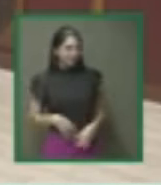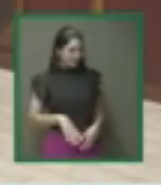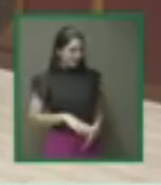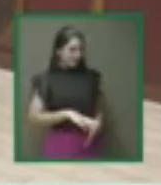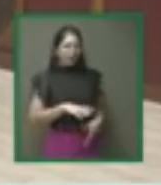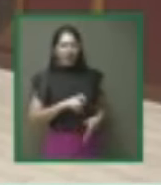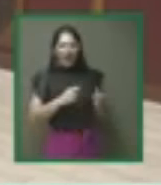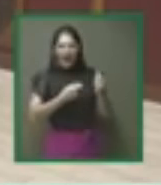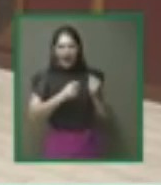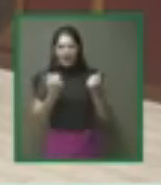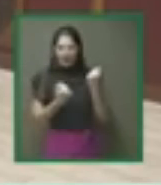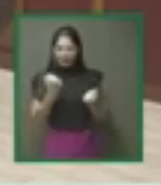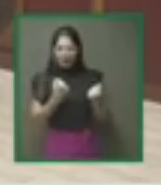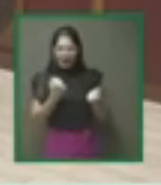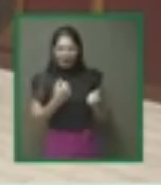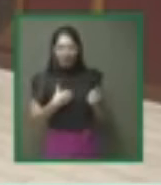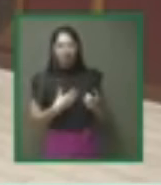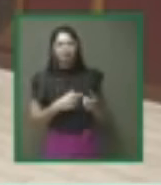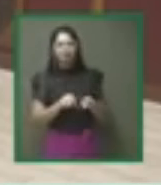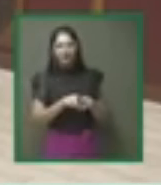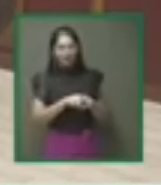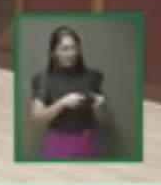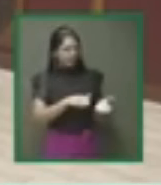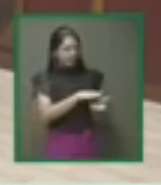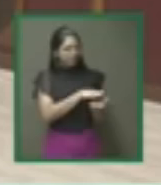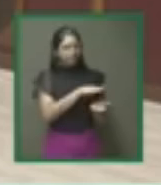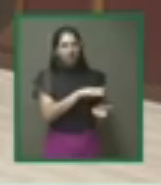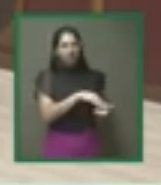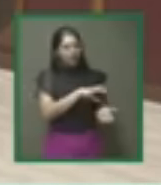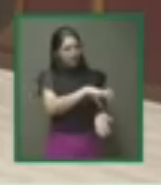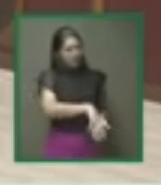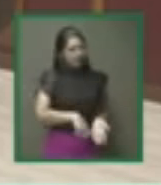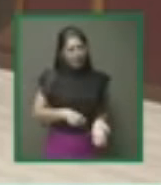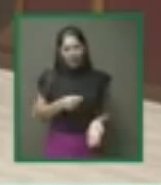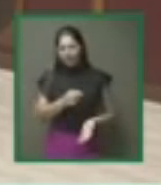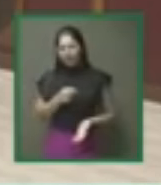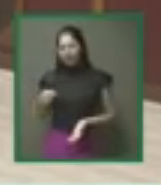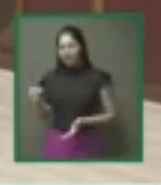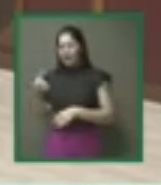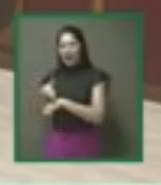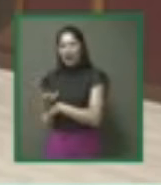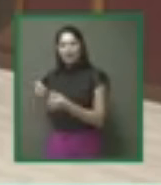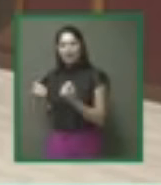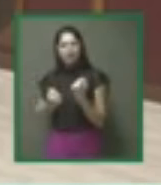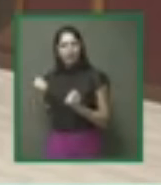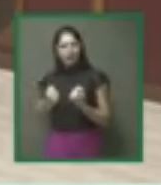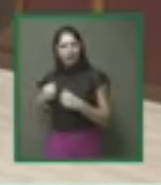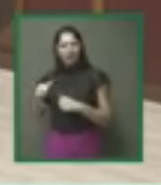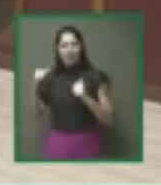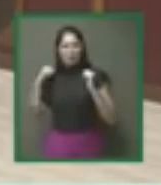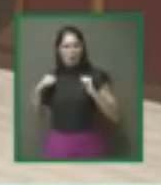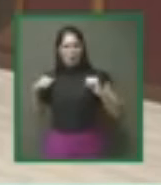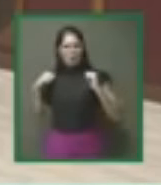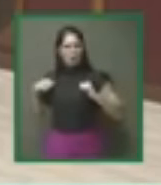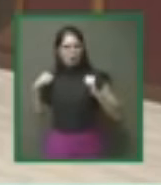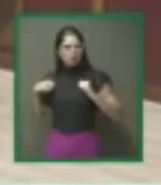a minha carteira que estava em cima da mesa, ele sai, vai lá para o meu carro, ele abre a porta do carro, ele já estava com a mochila, com a